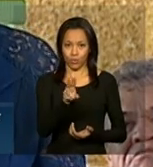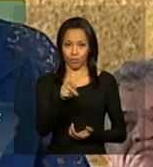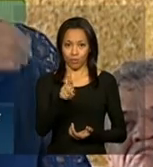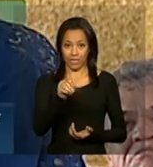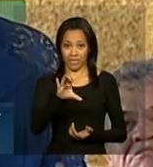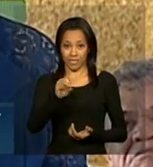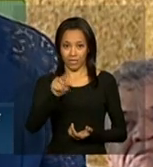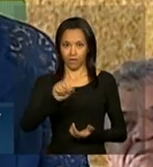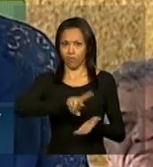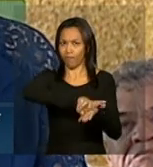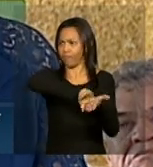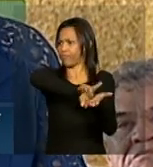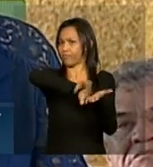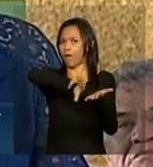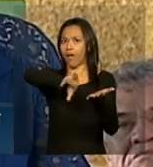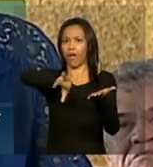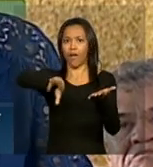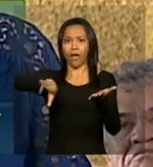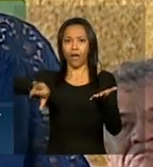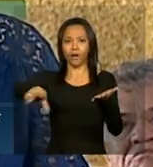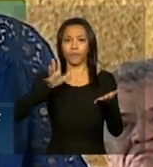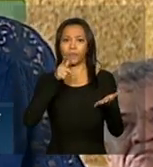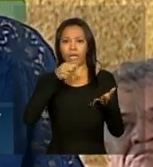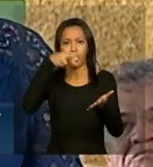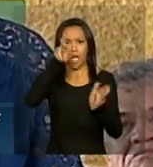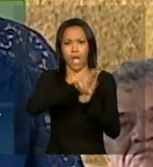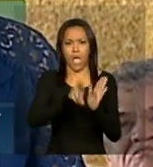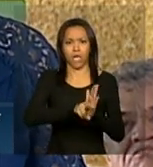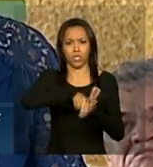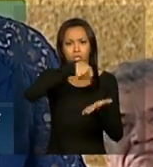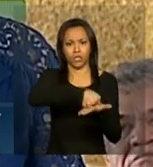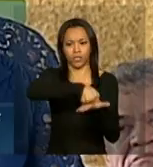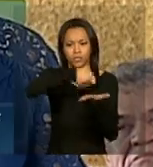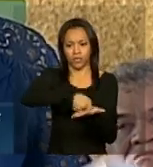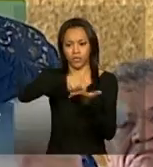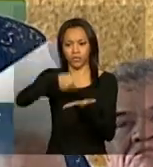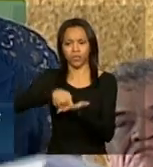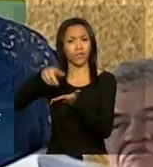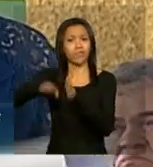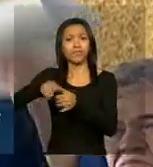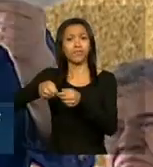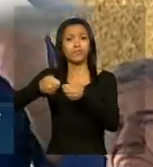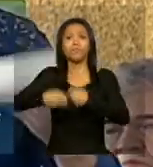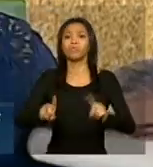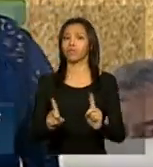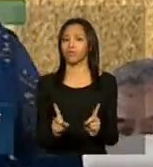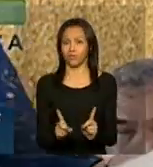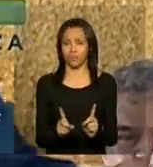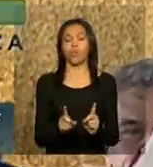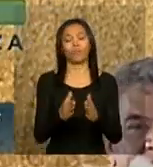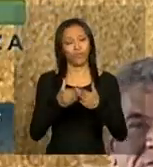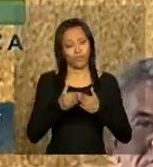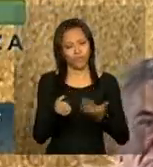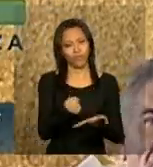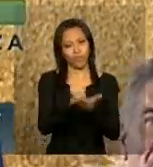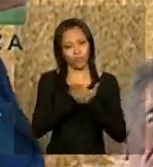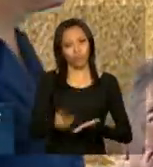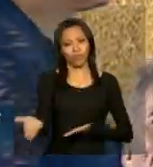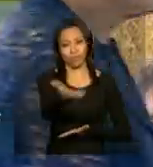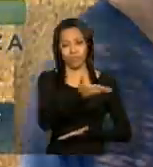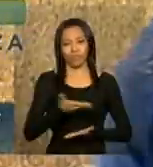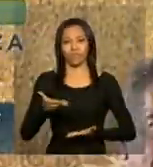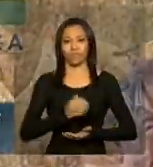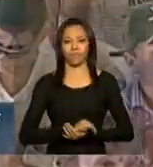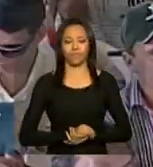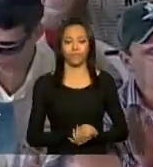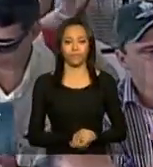com a multiplicidade das exigências desnecessárias. Por isso, eu conto com os senhores.